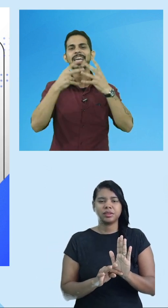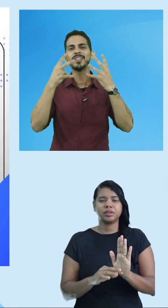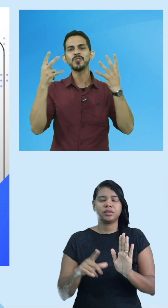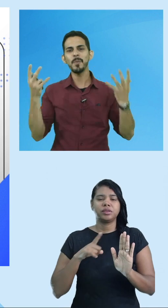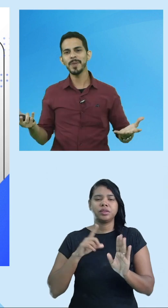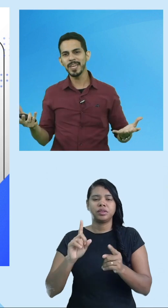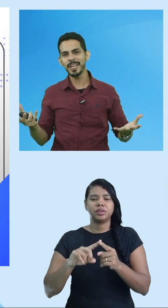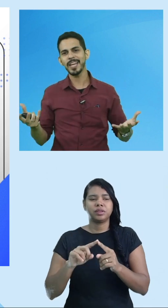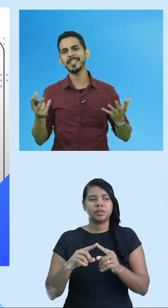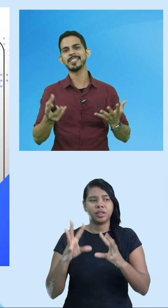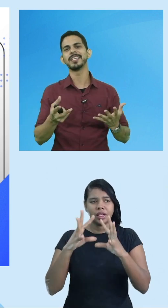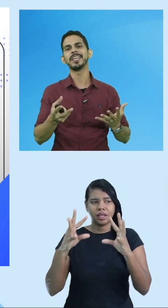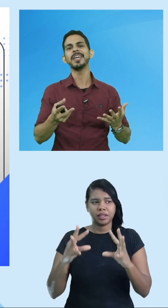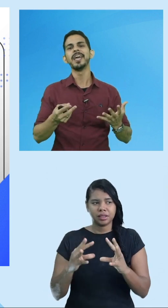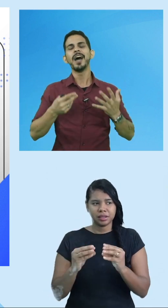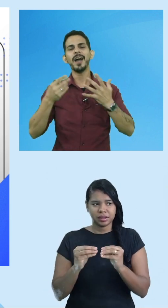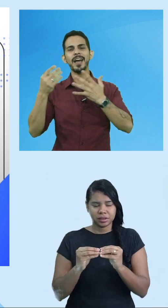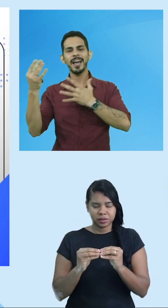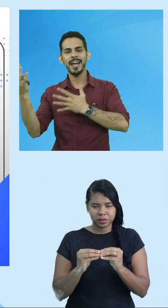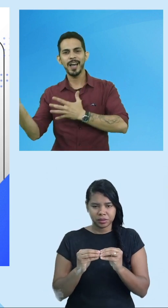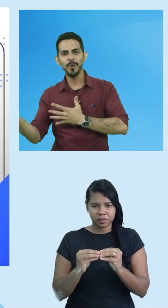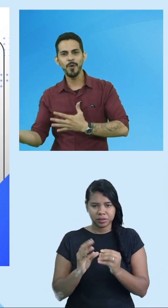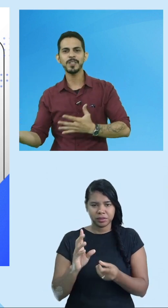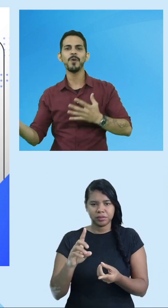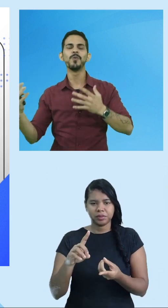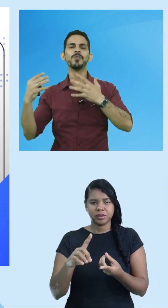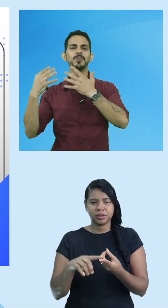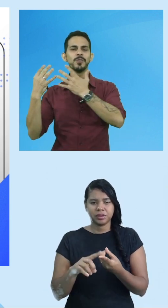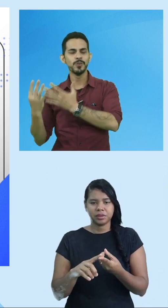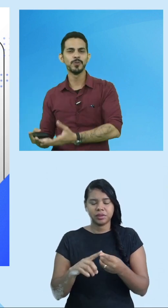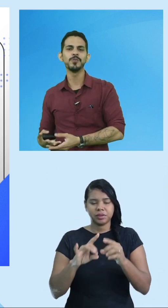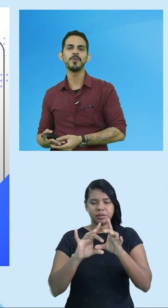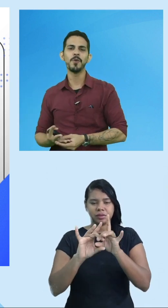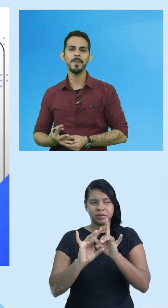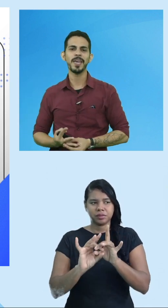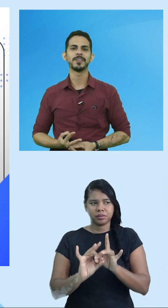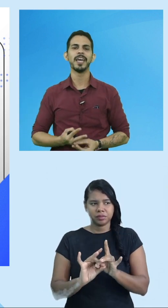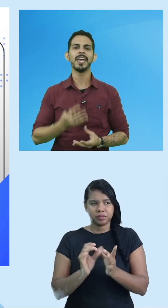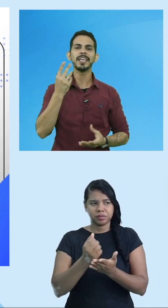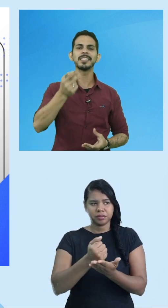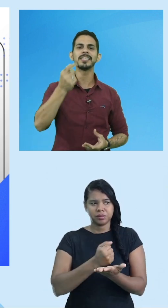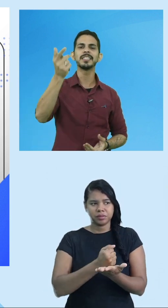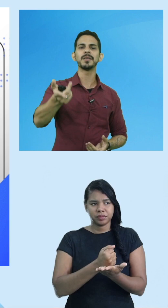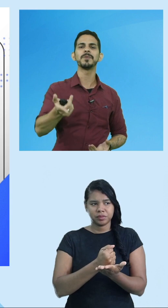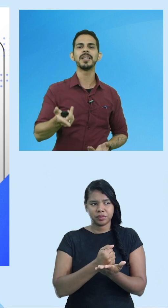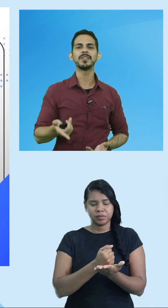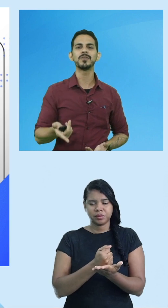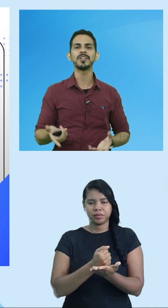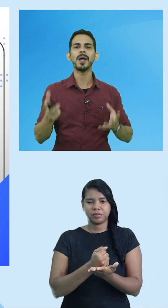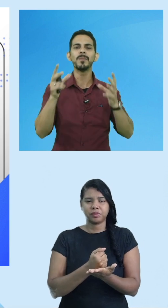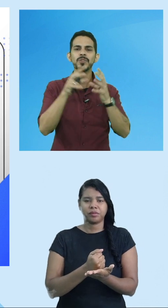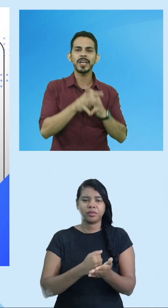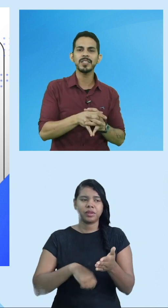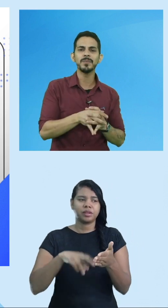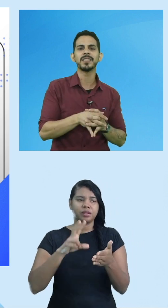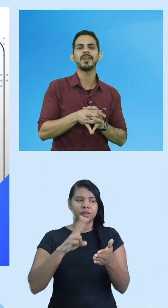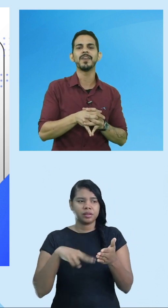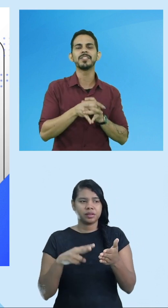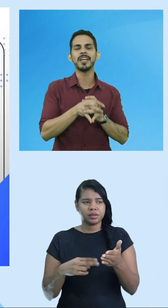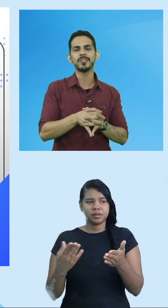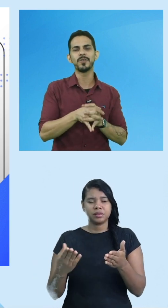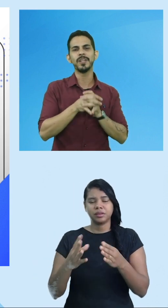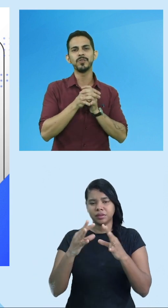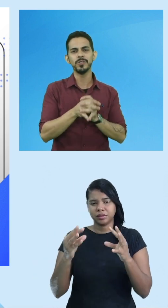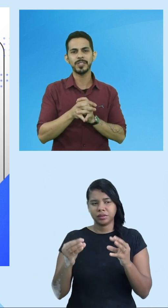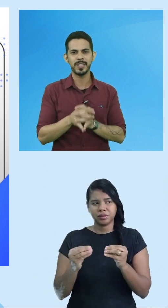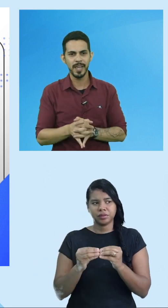tendem a resumir em si o conteúdo do documento, né? Em si, esse tipo de leitura já busca resumir através